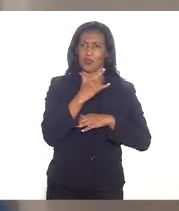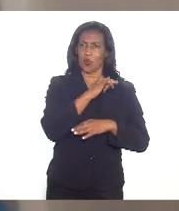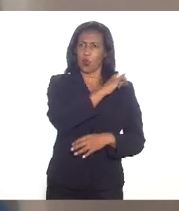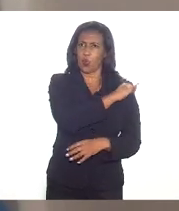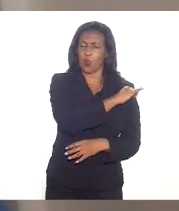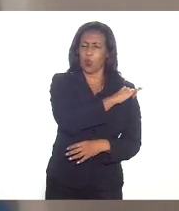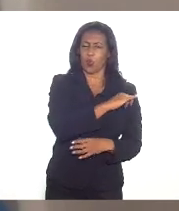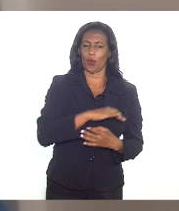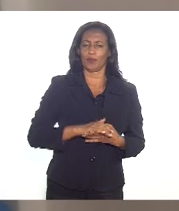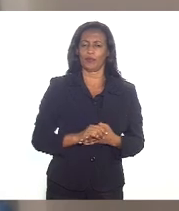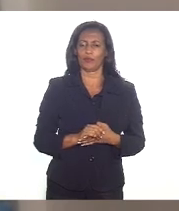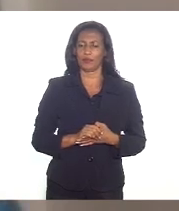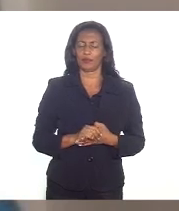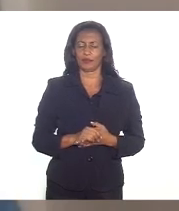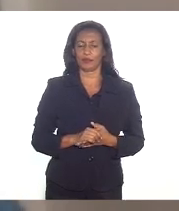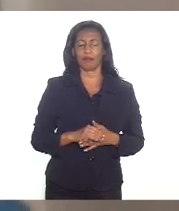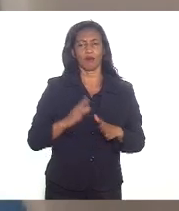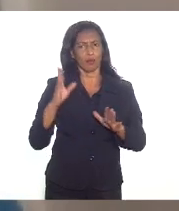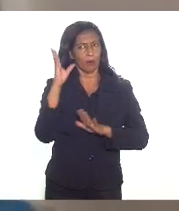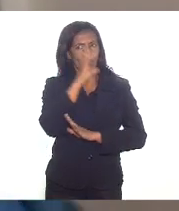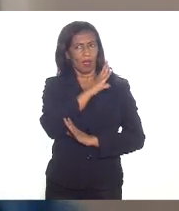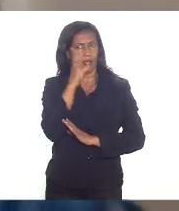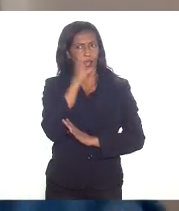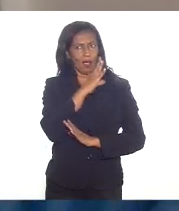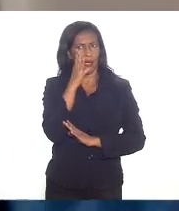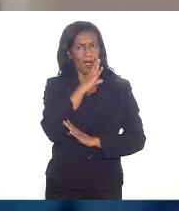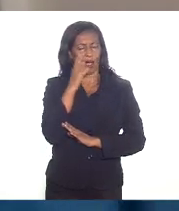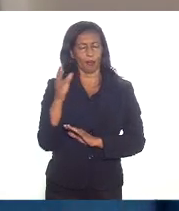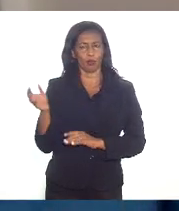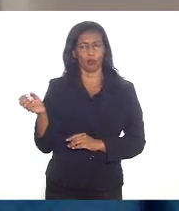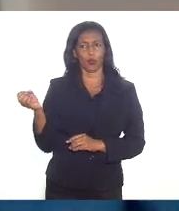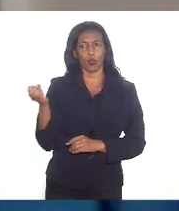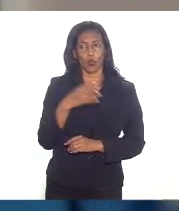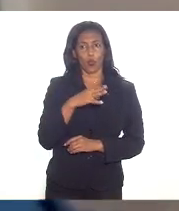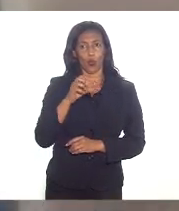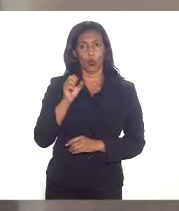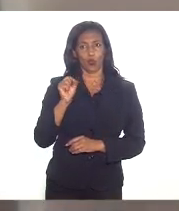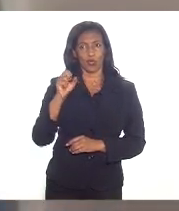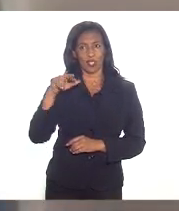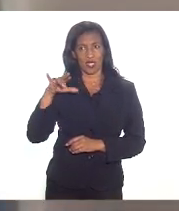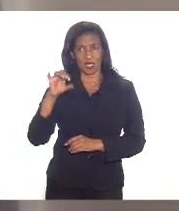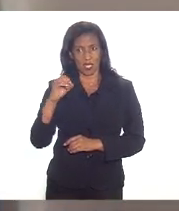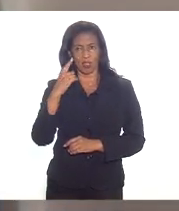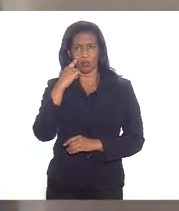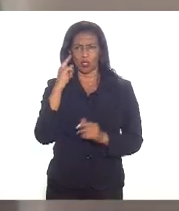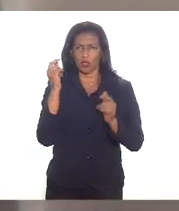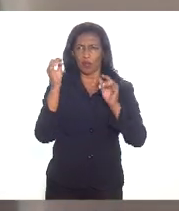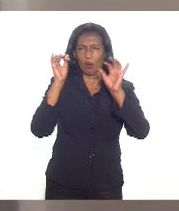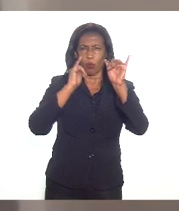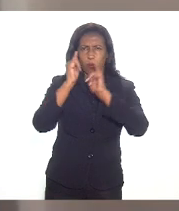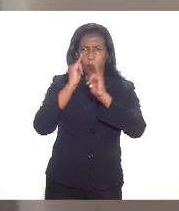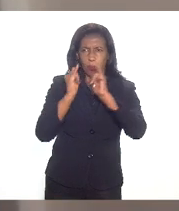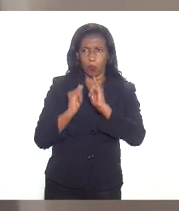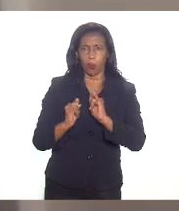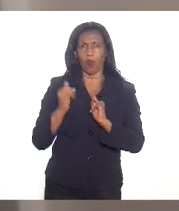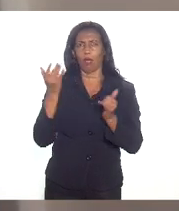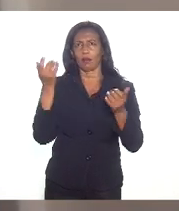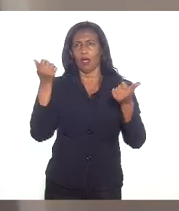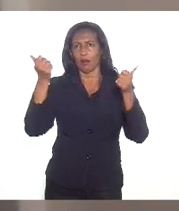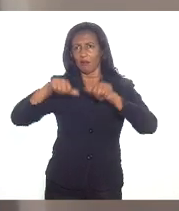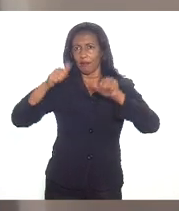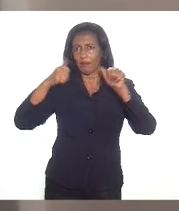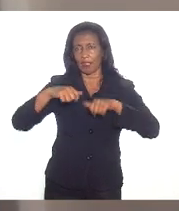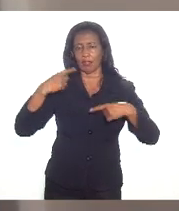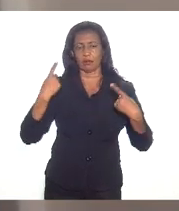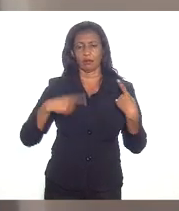que saia o mais rápido possível o novo censo, para a gente também poder estar atualizando essas discussões. Pode